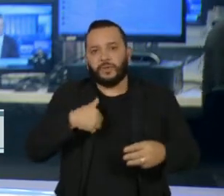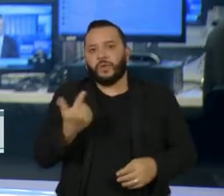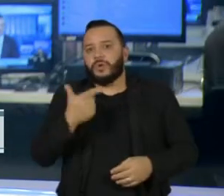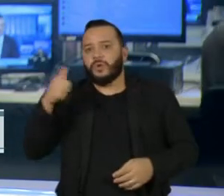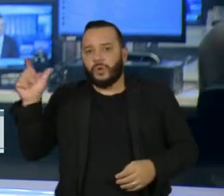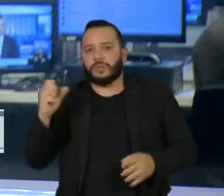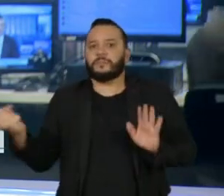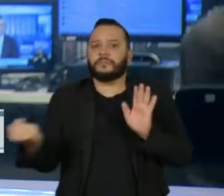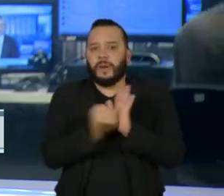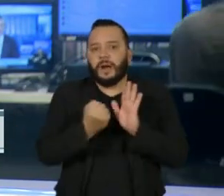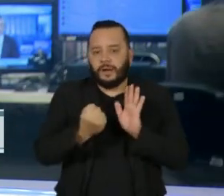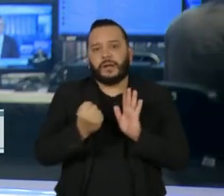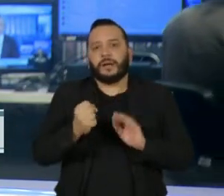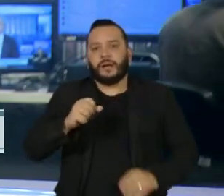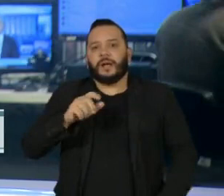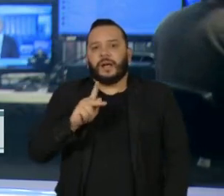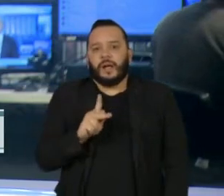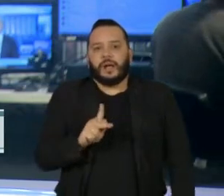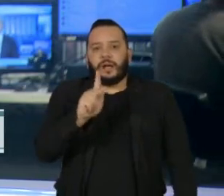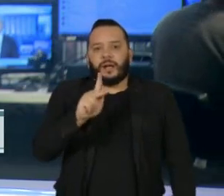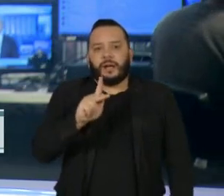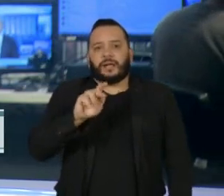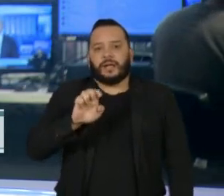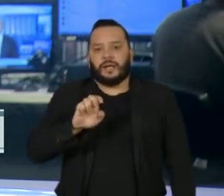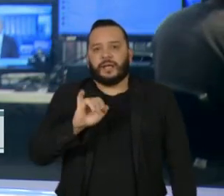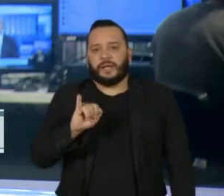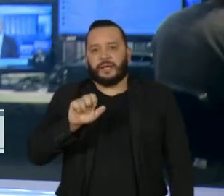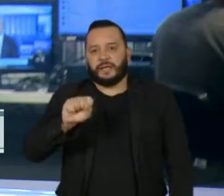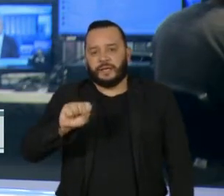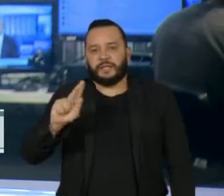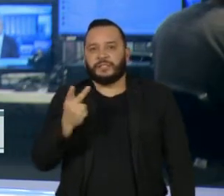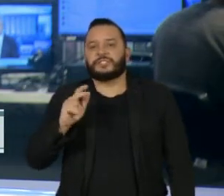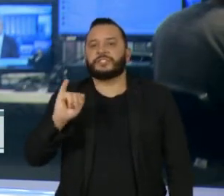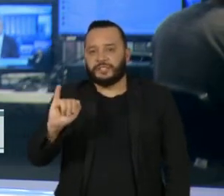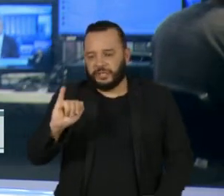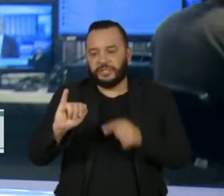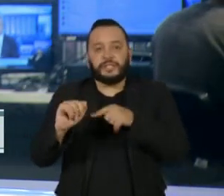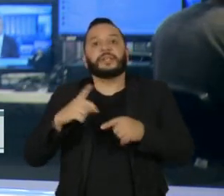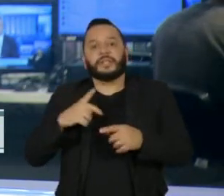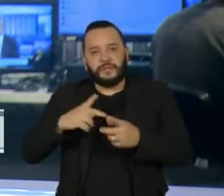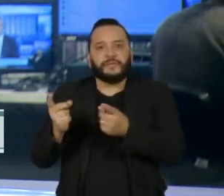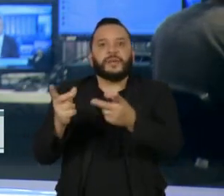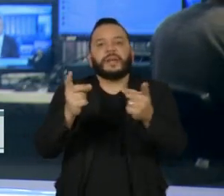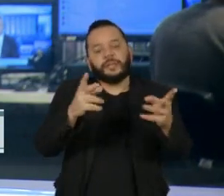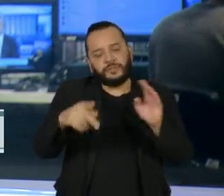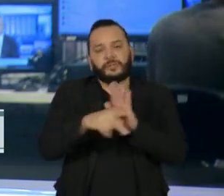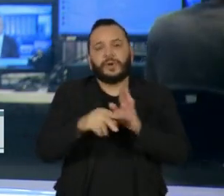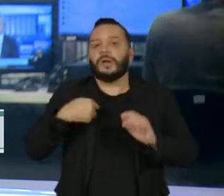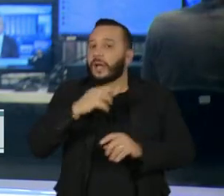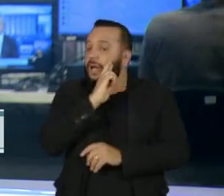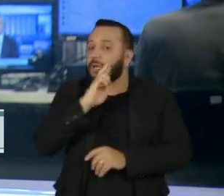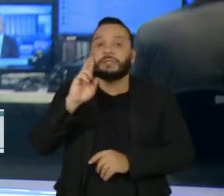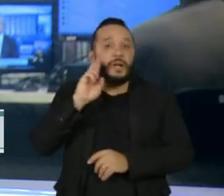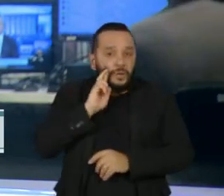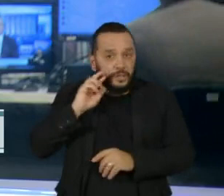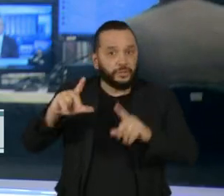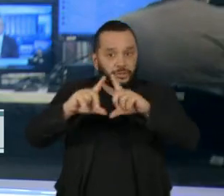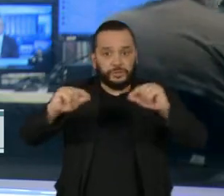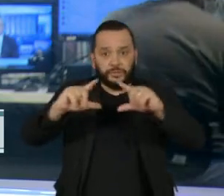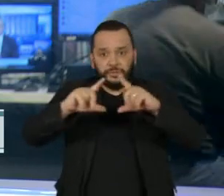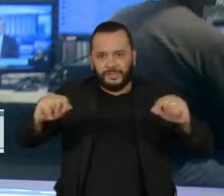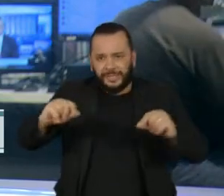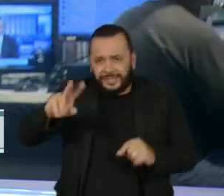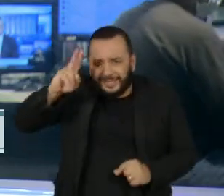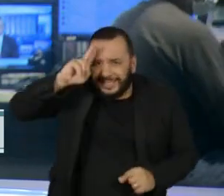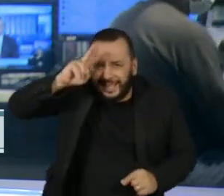outras massas da empresa Cage que fornece lamen para restaurantes orientais o caso tem relação com aquele